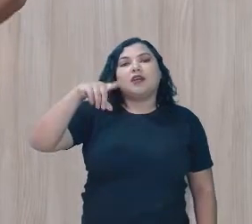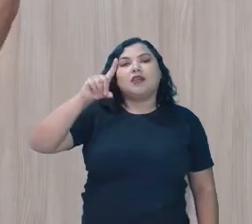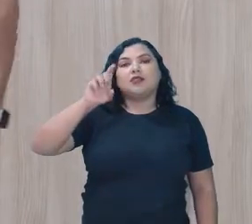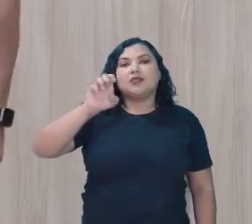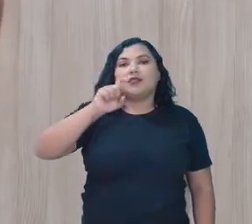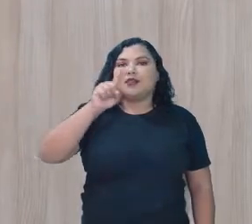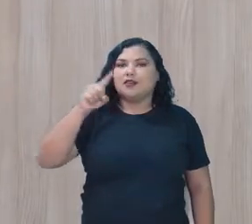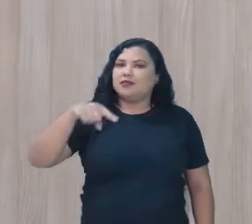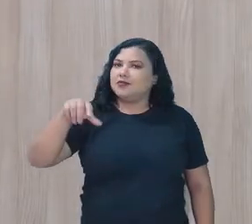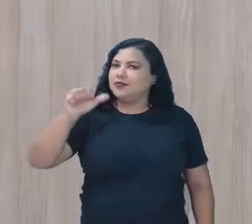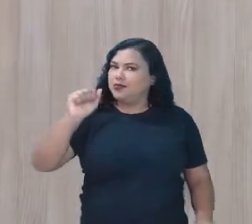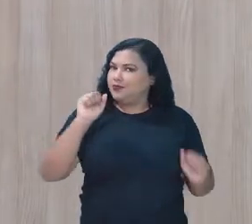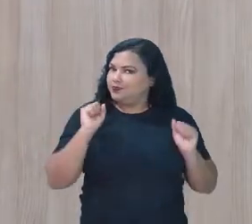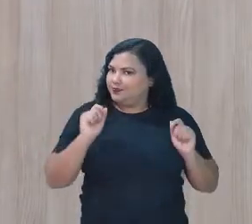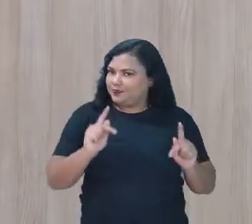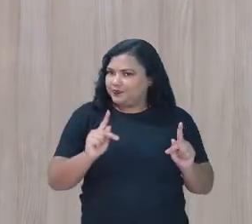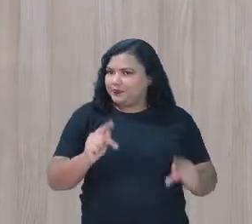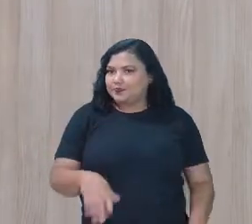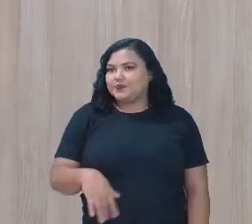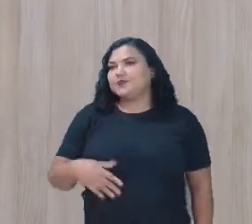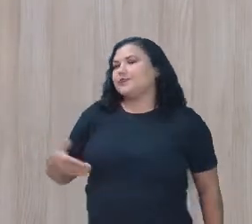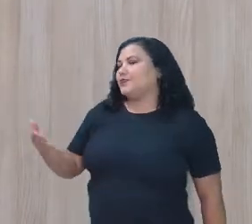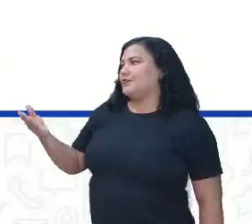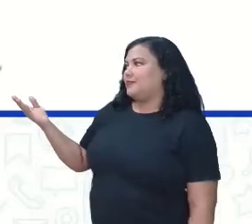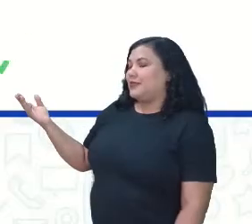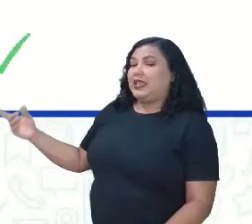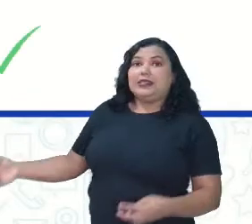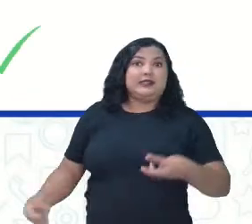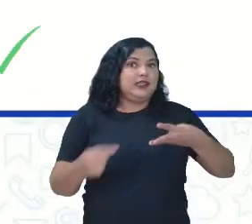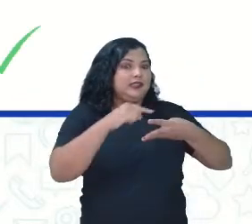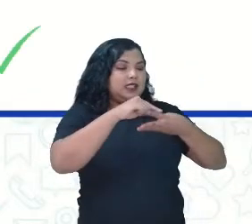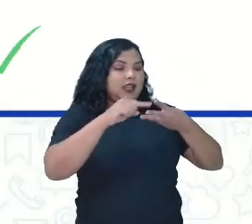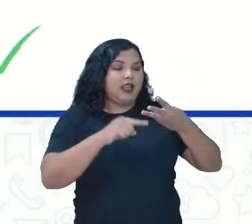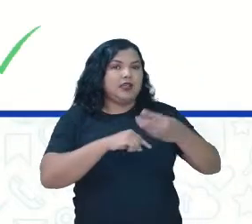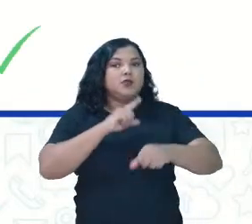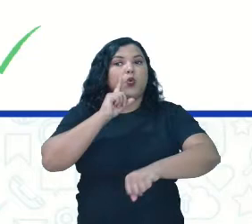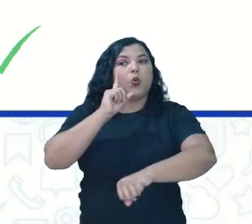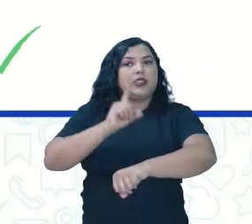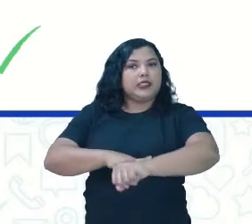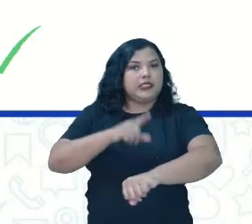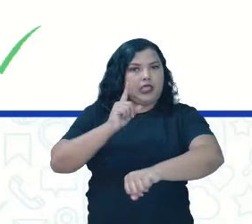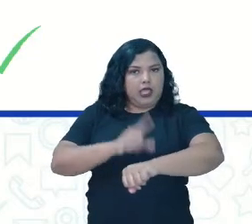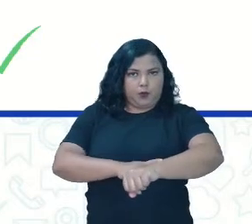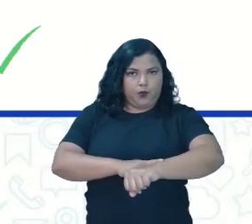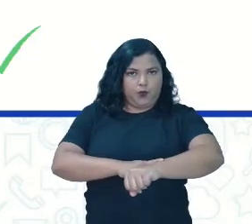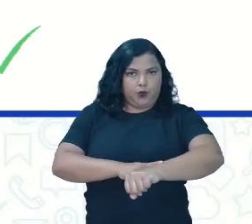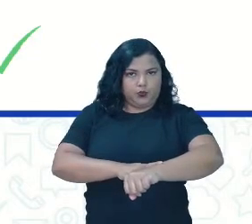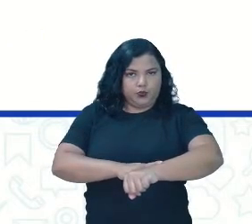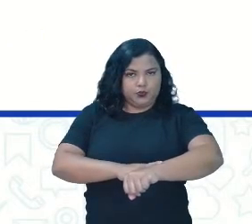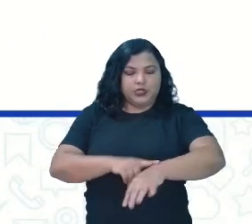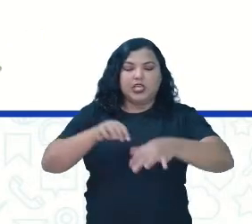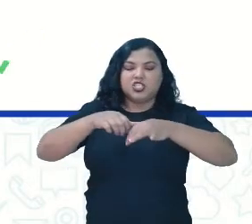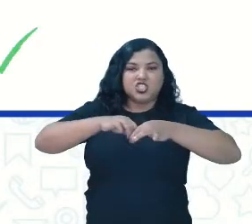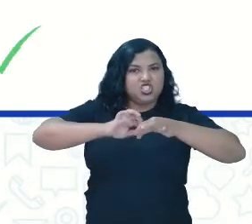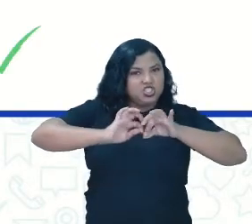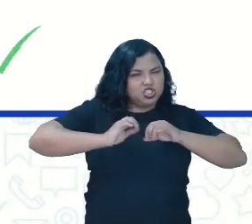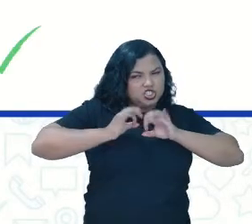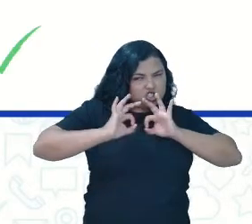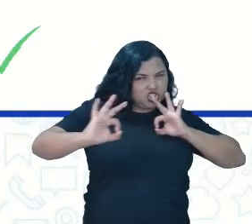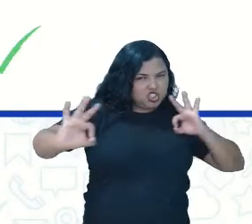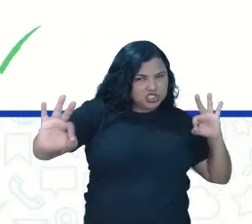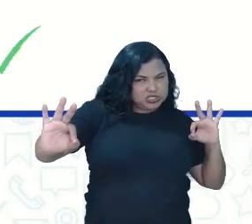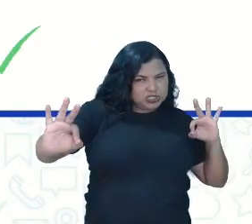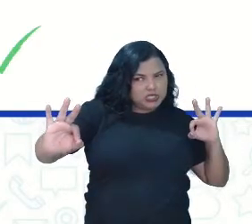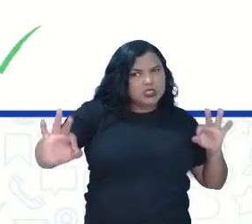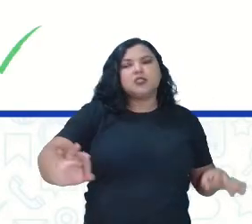ser medido, certo? Então, eu tenho aí as 3 grandezas relacionadas a esse exemplo. Eu tenho o tempo,